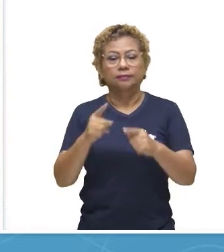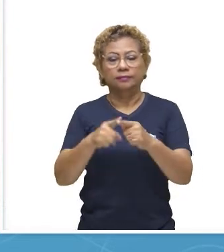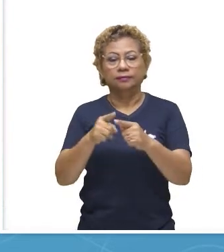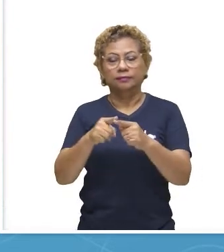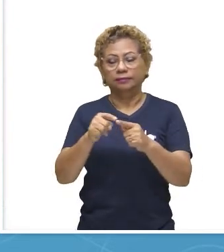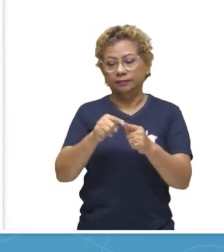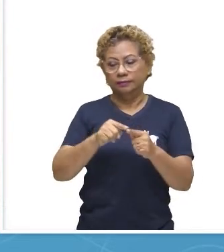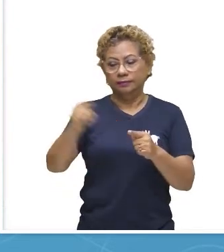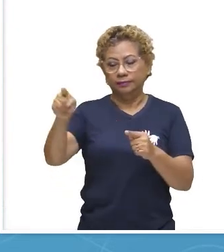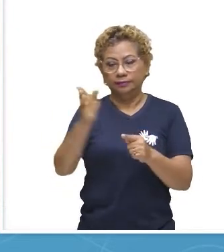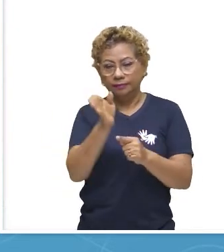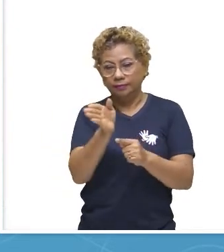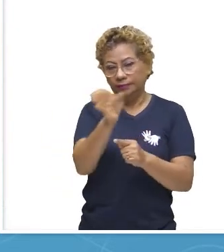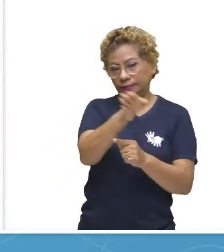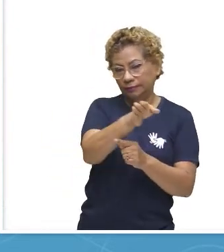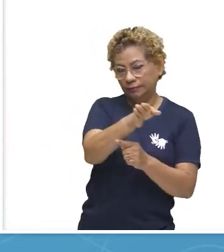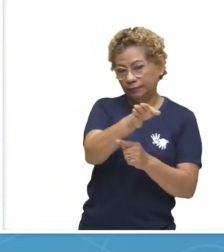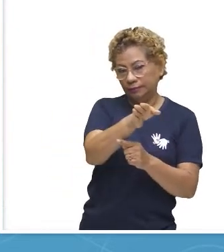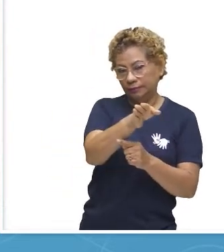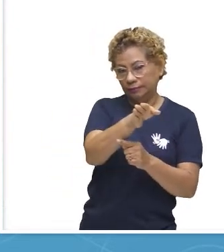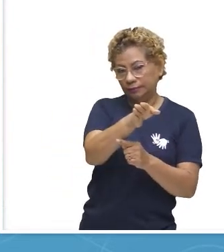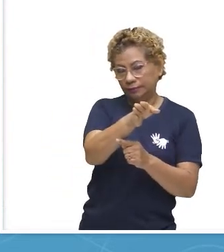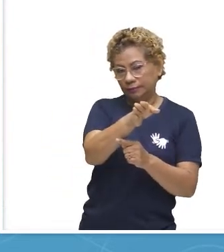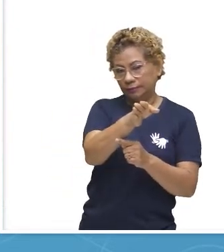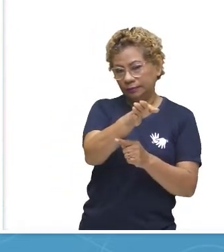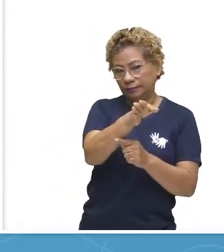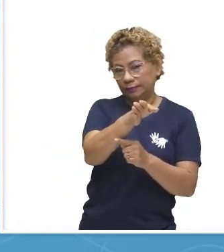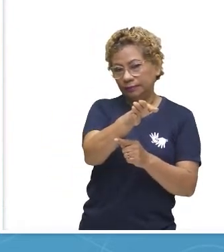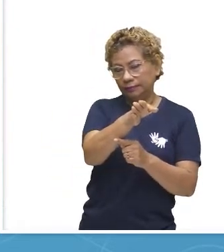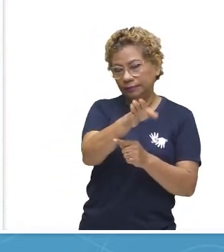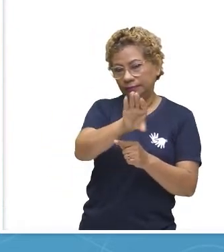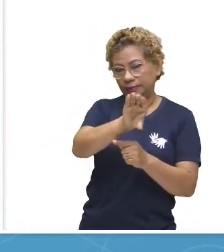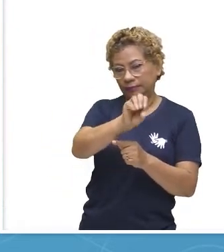estão dentro, né? Estão entre